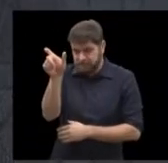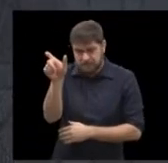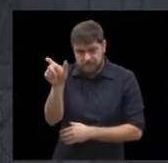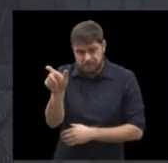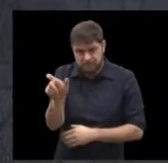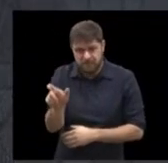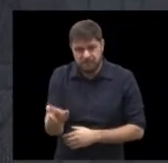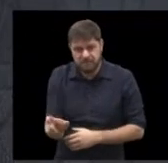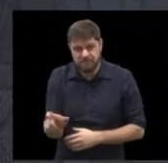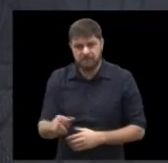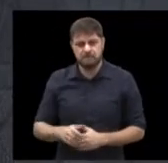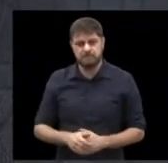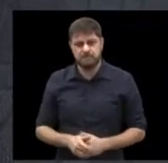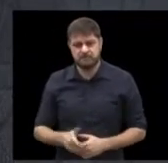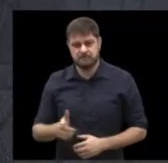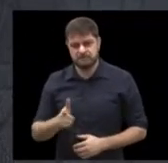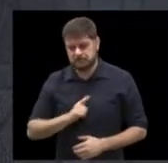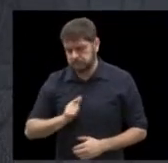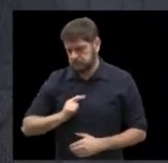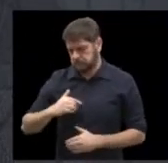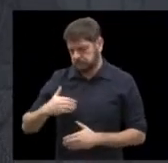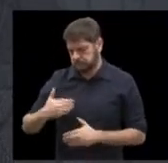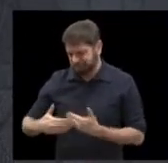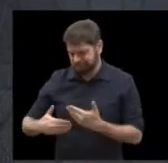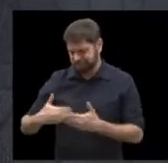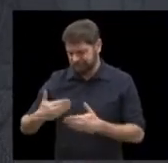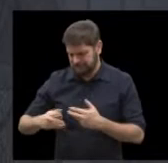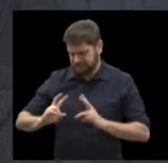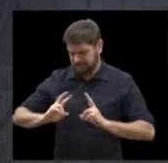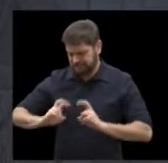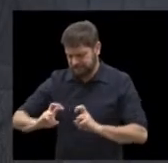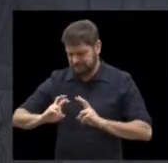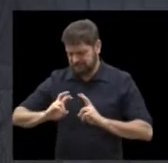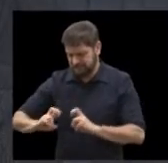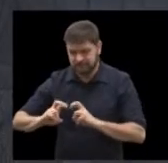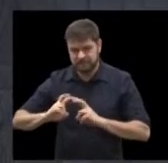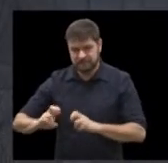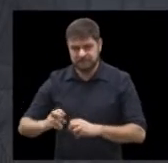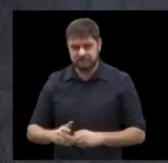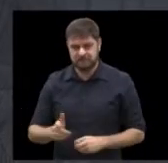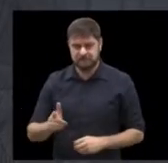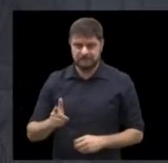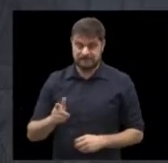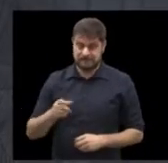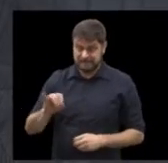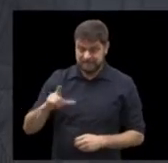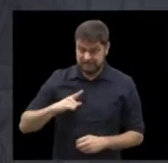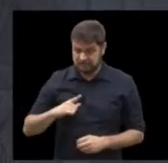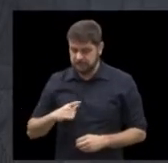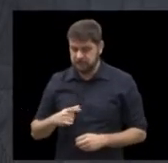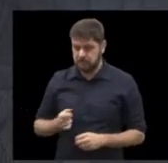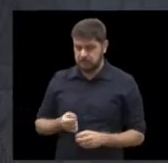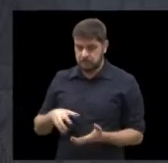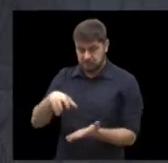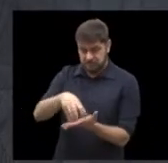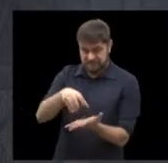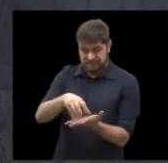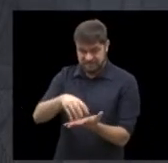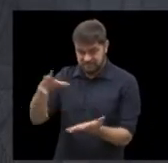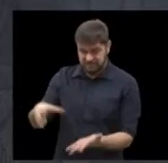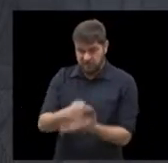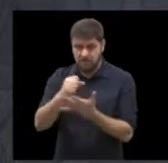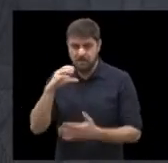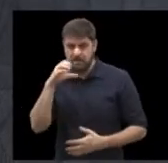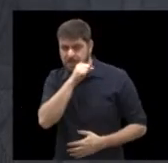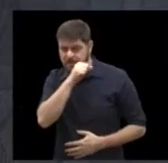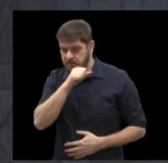a, vamos dizer, desenvolver alguma coisa. É que quando ele está fora do padrão, ele chegando num pronto-socorro, ele tem uma